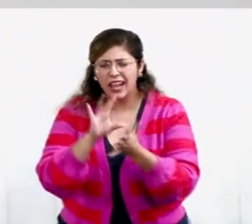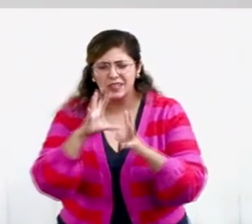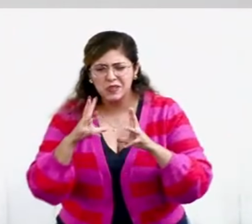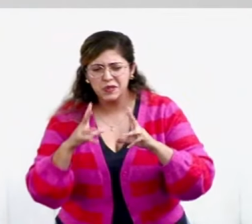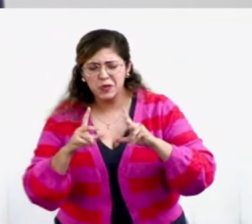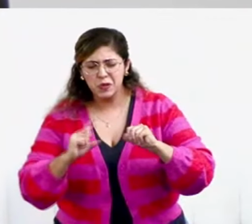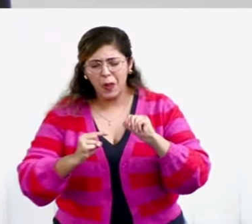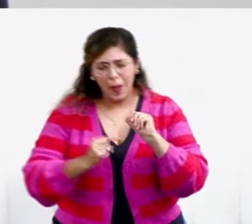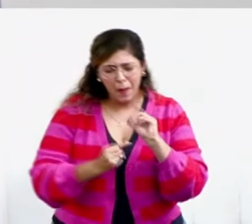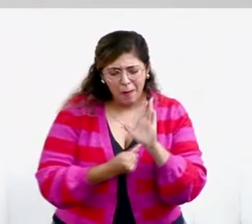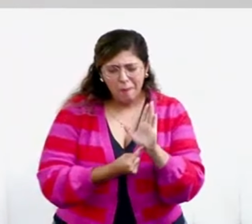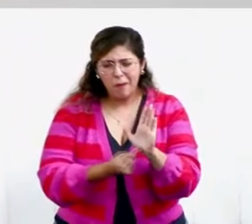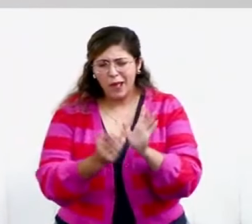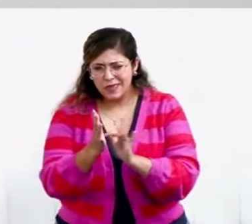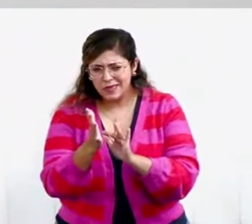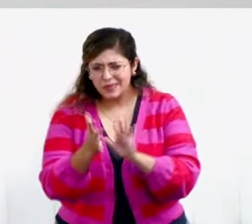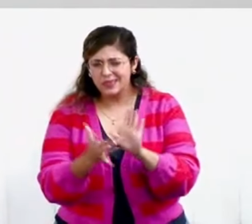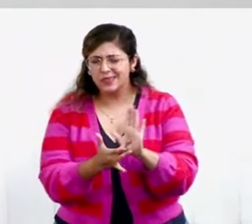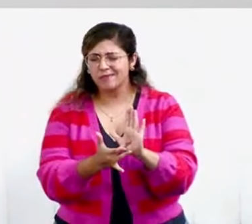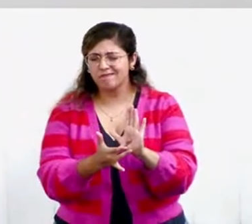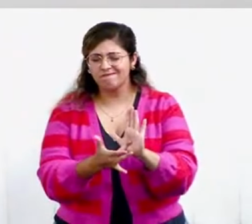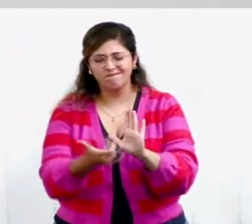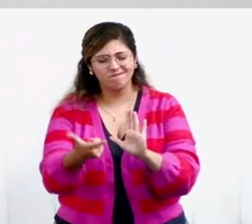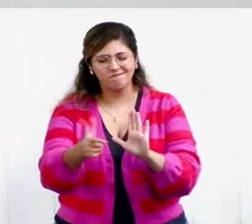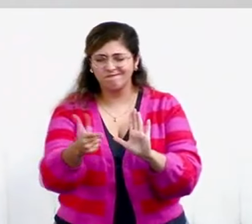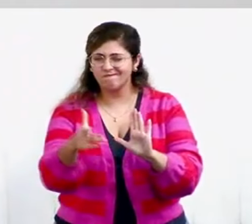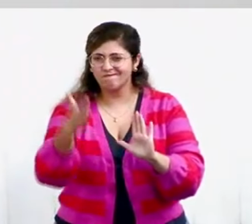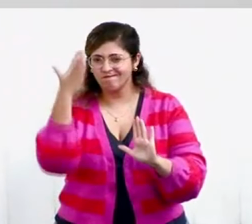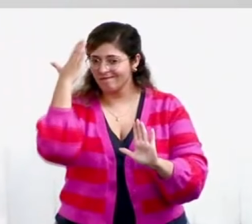Cristo, não há como ser sábio.